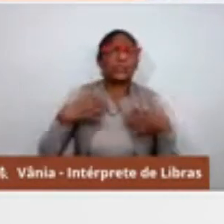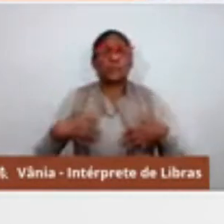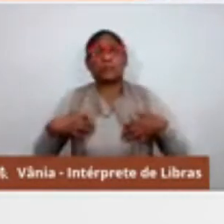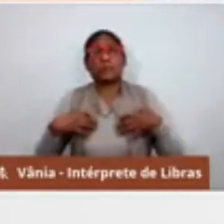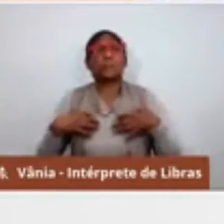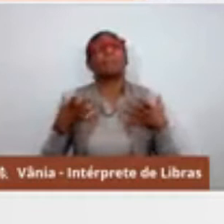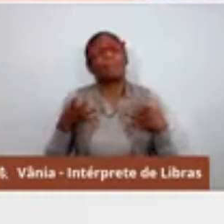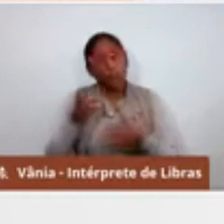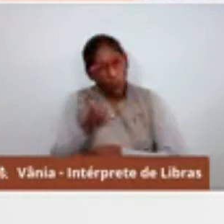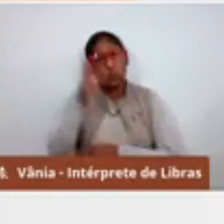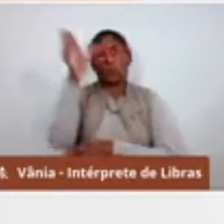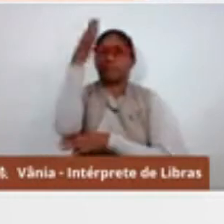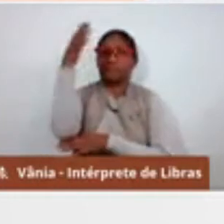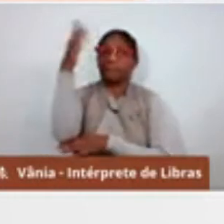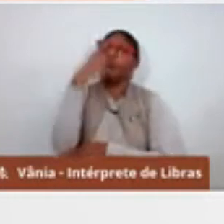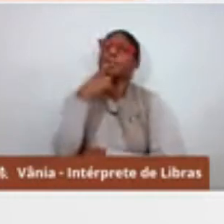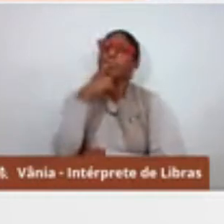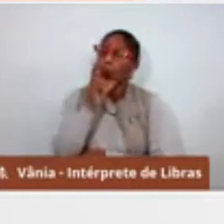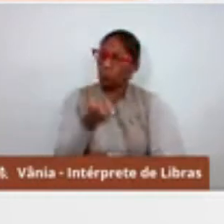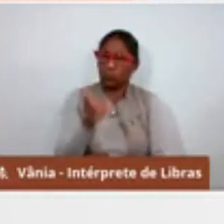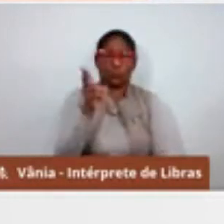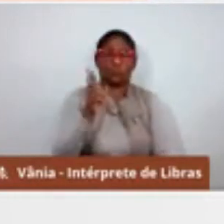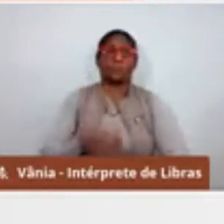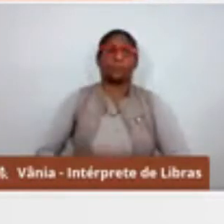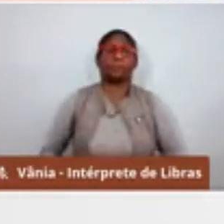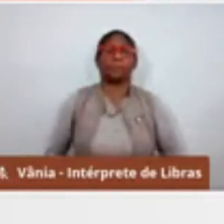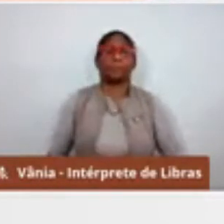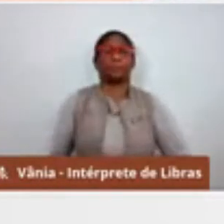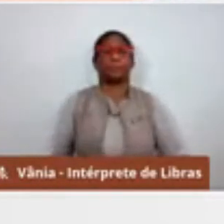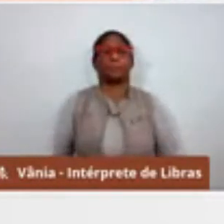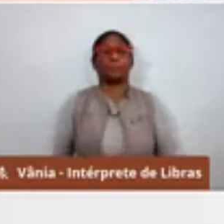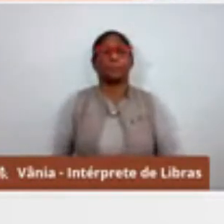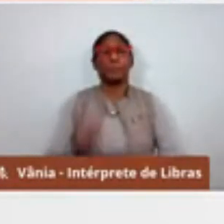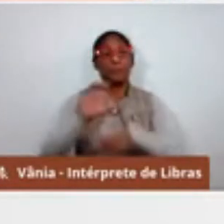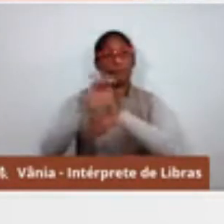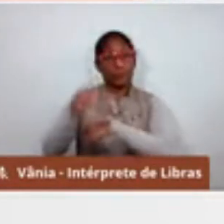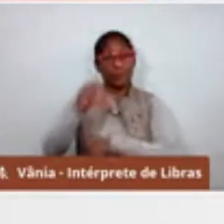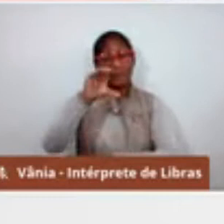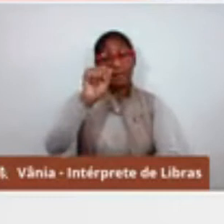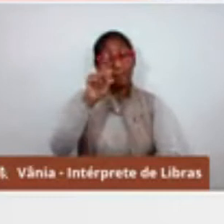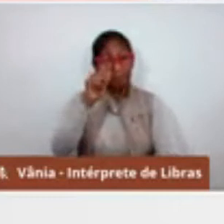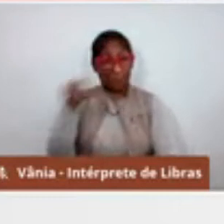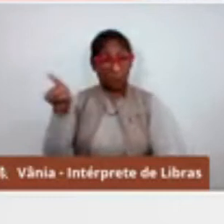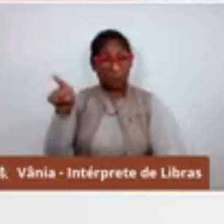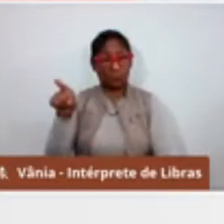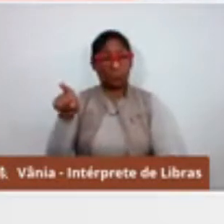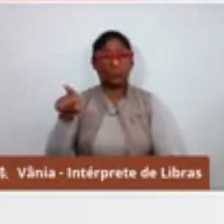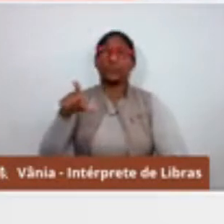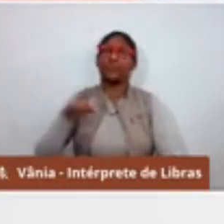na região ali da Serra a bandeira vermelha. Capão da Canoa, né, tinha tido